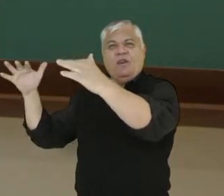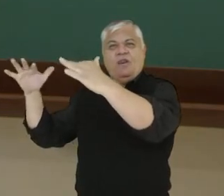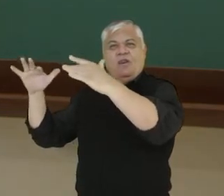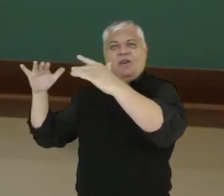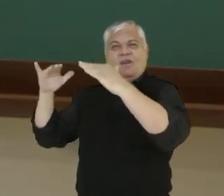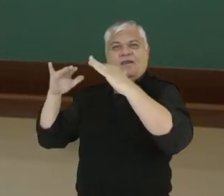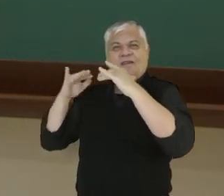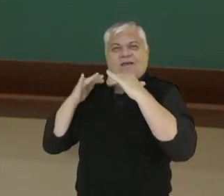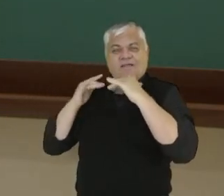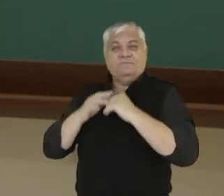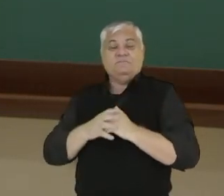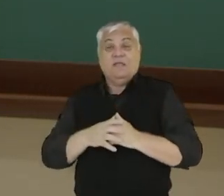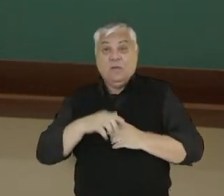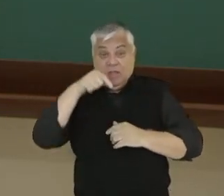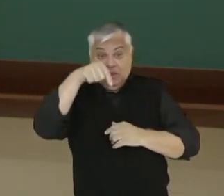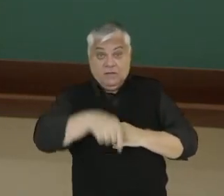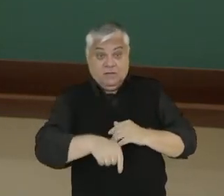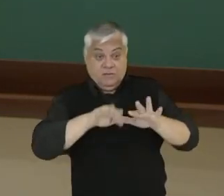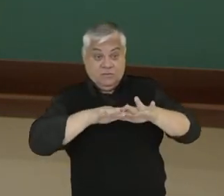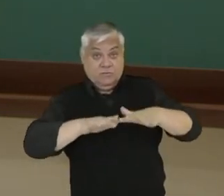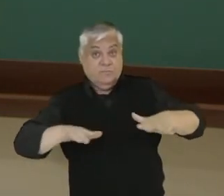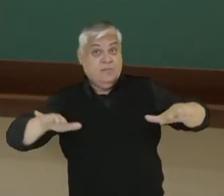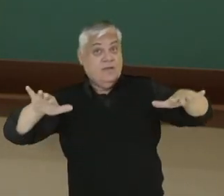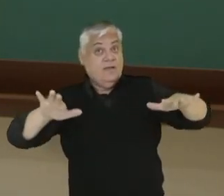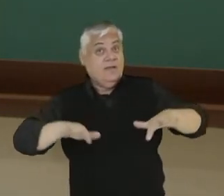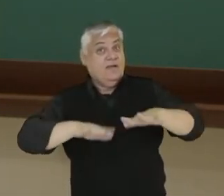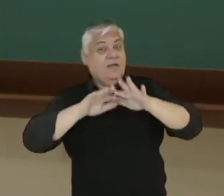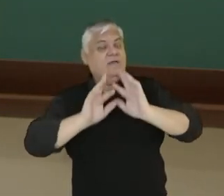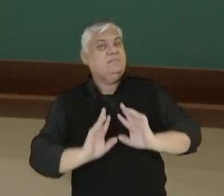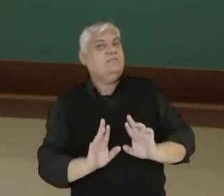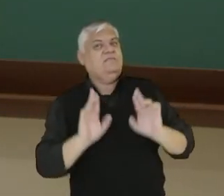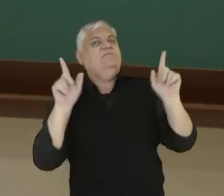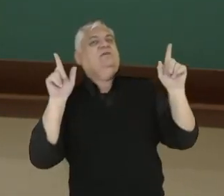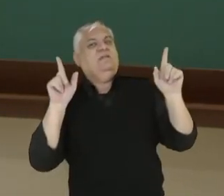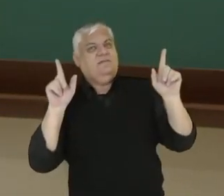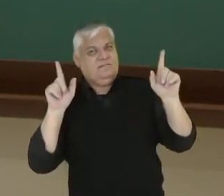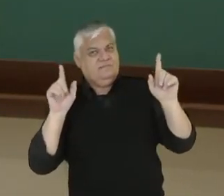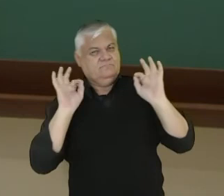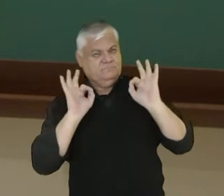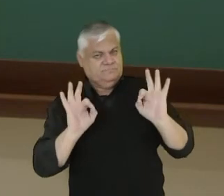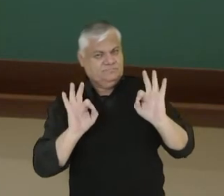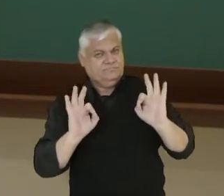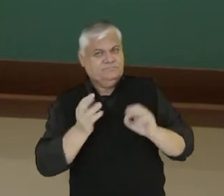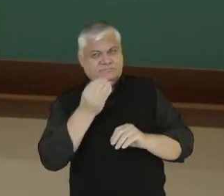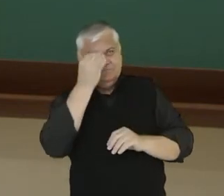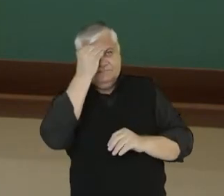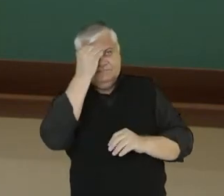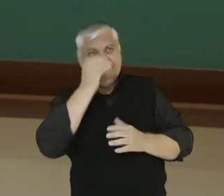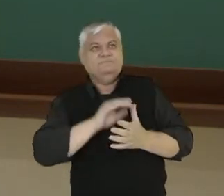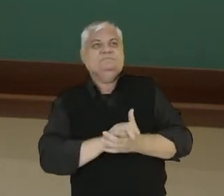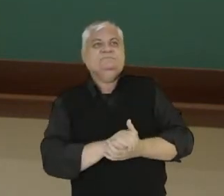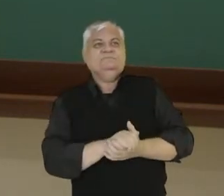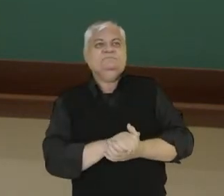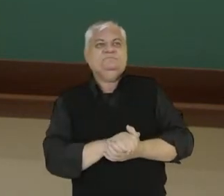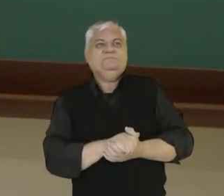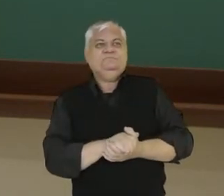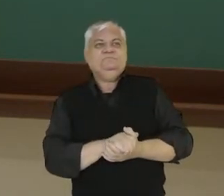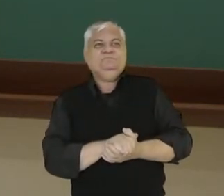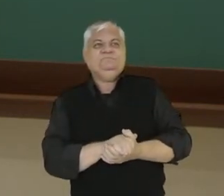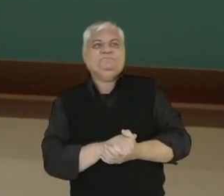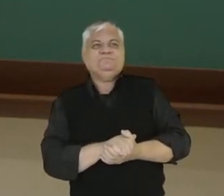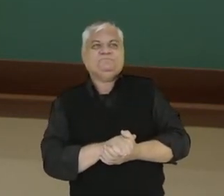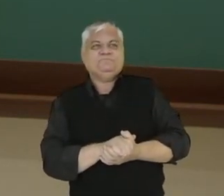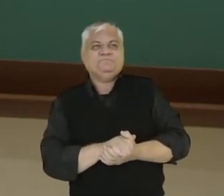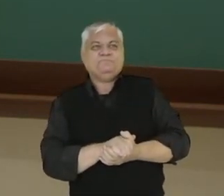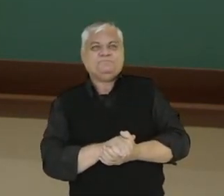homogêneo. Agora aqui no mar, pessoal, você tem outros fatores, beleza? Não esqueça disso. Pessoal,